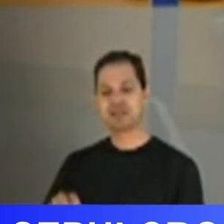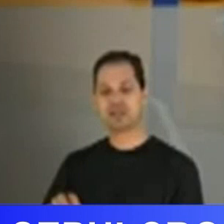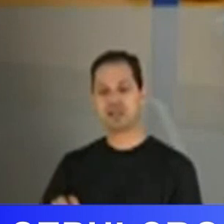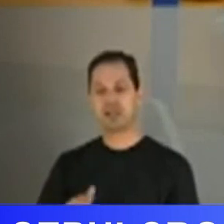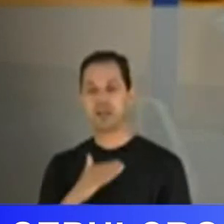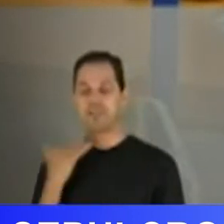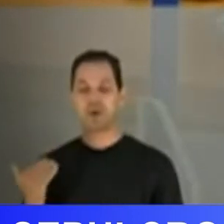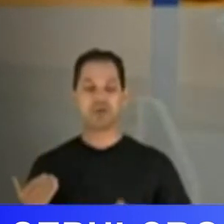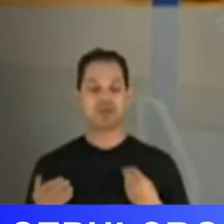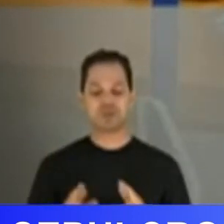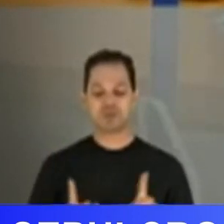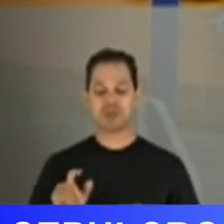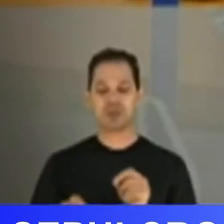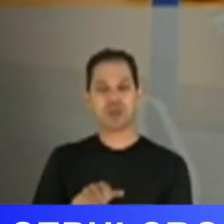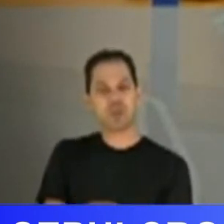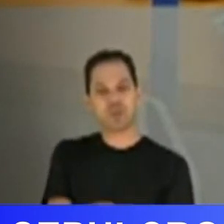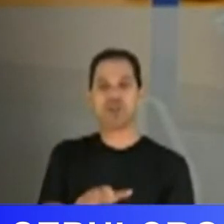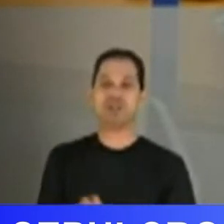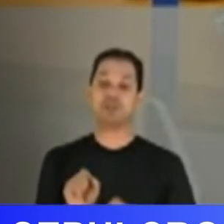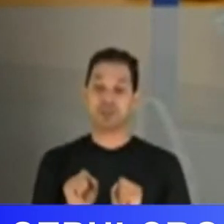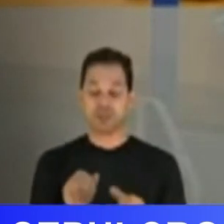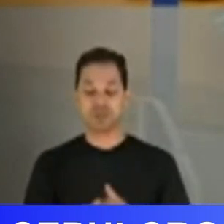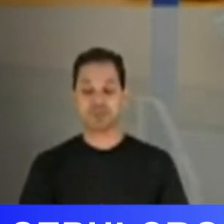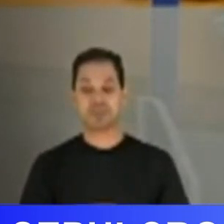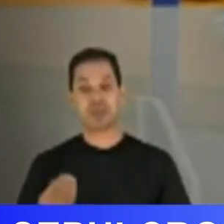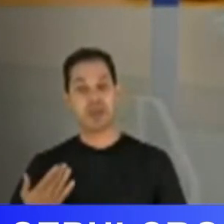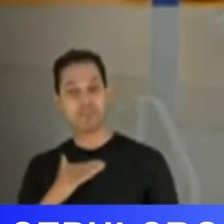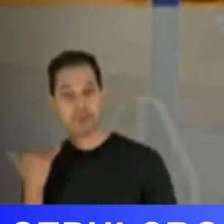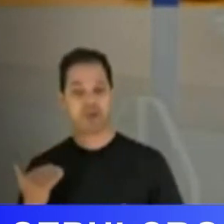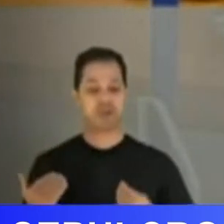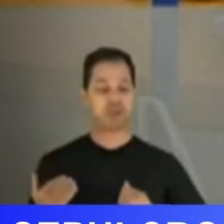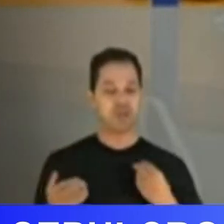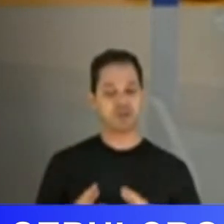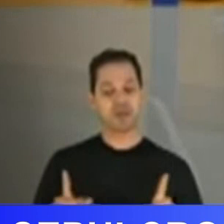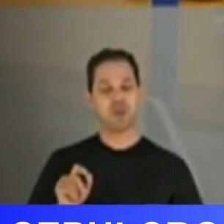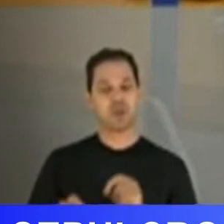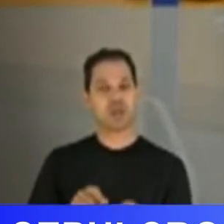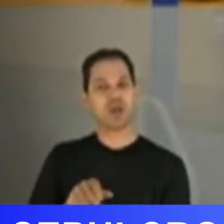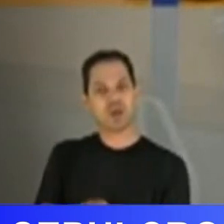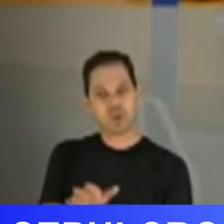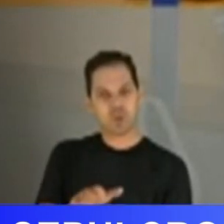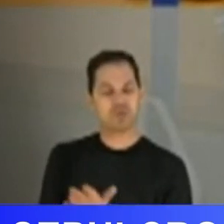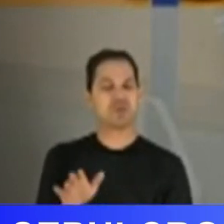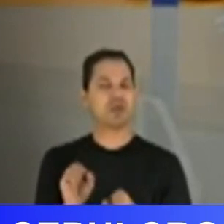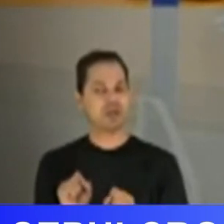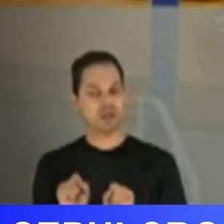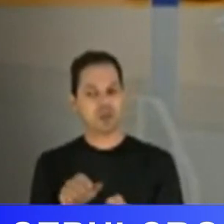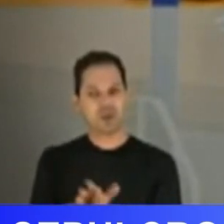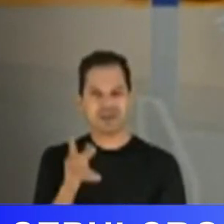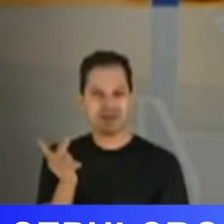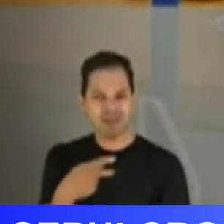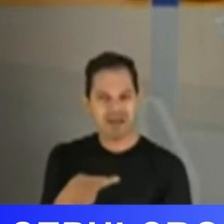a morte e a vida pode ser uma orientação. A diferença entre a morte e a vida pode ser um conselho. Um conselho mal